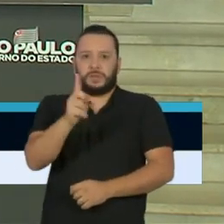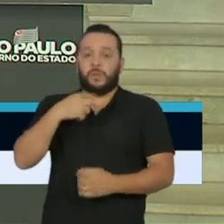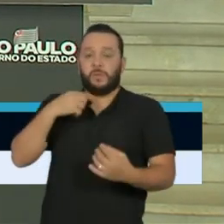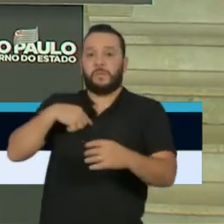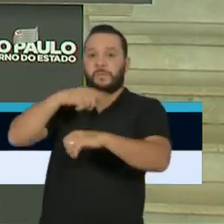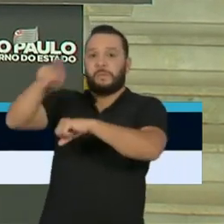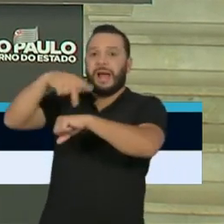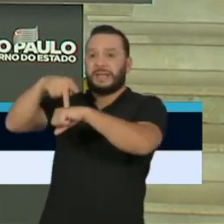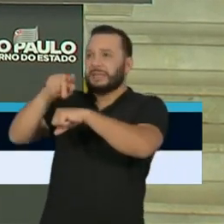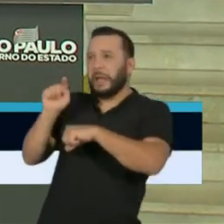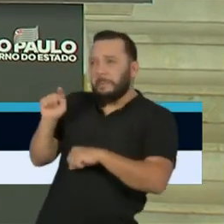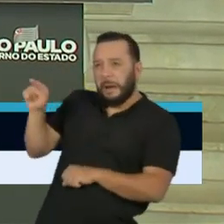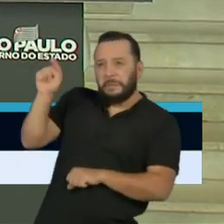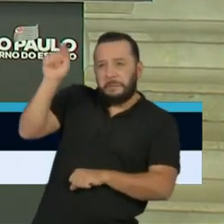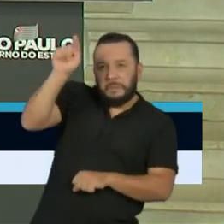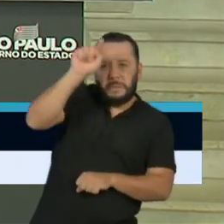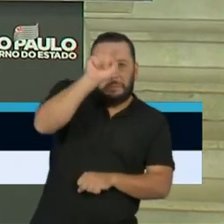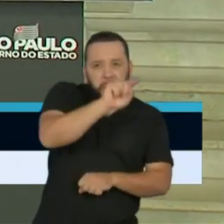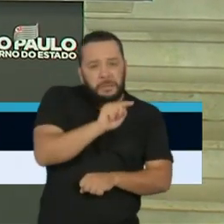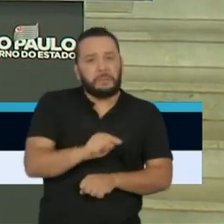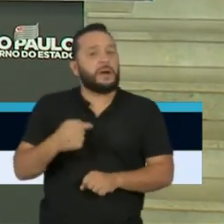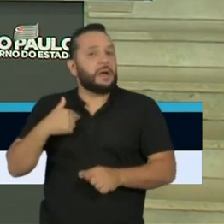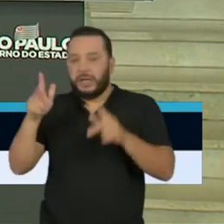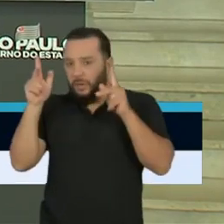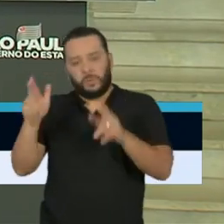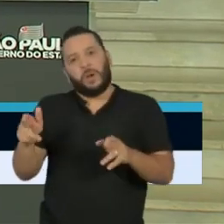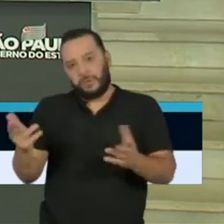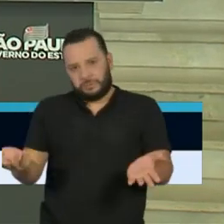tendo que fazer isso pelo momento que estamos